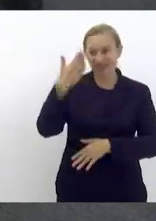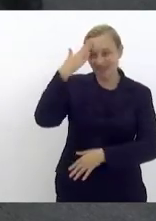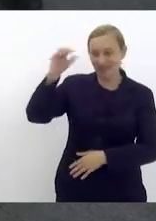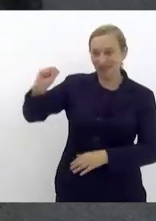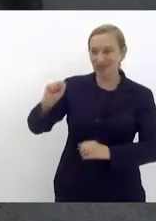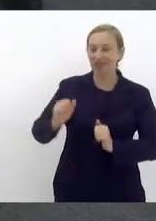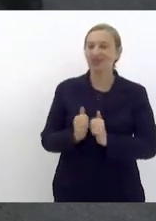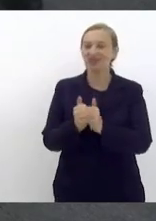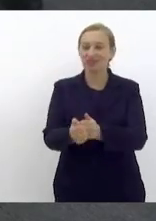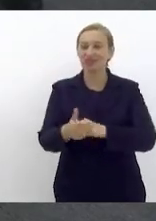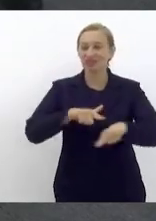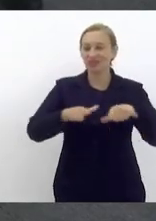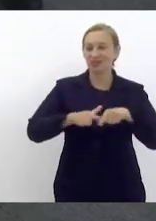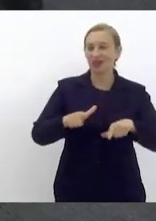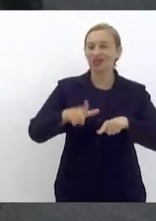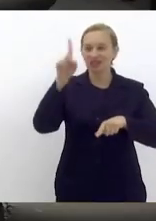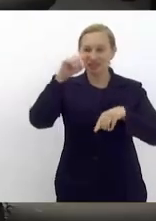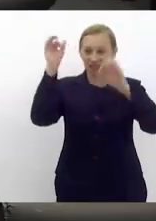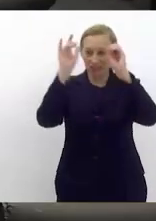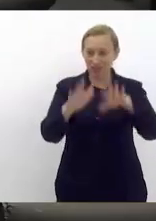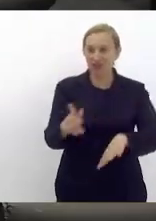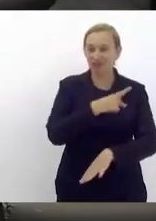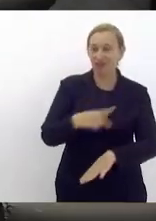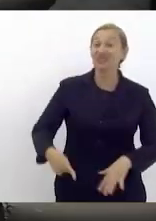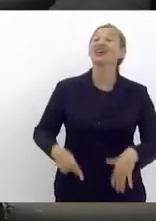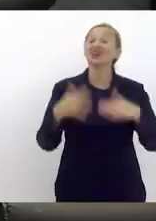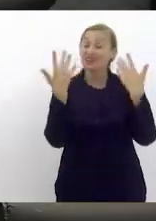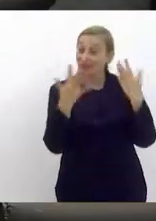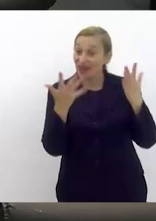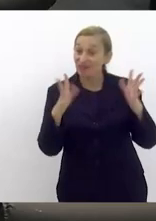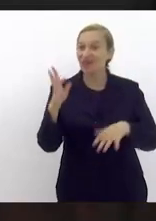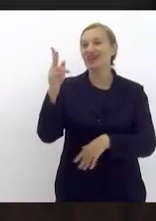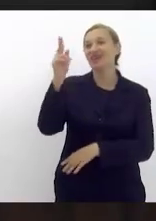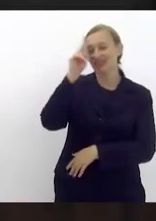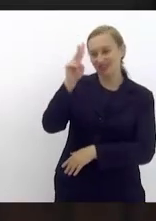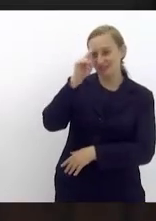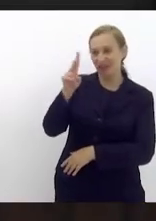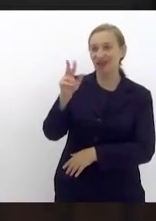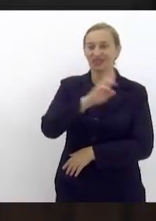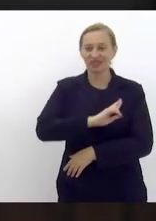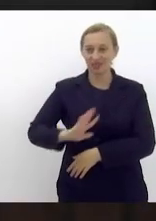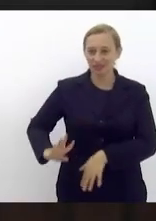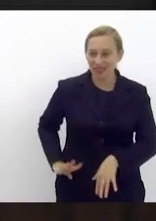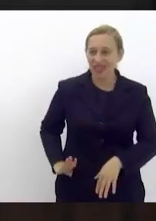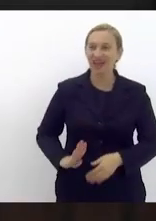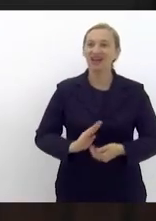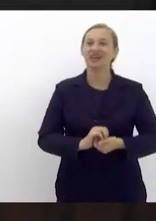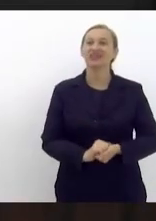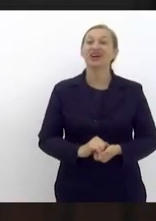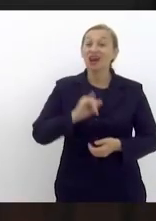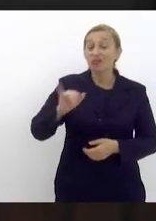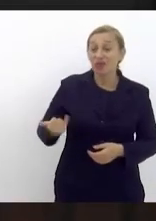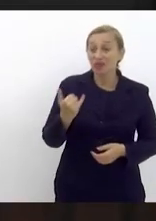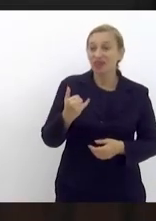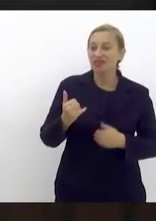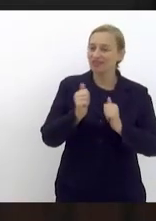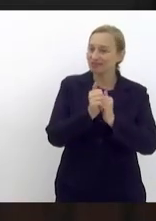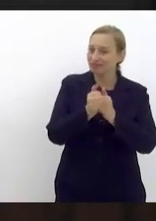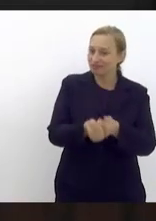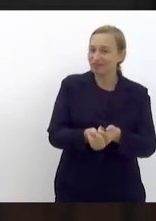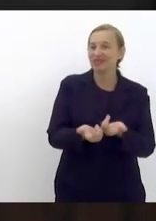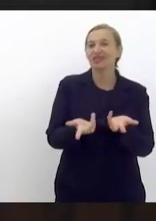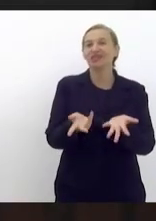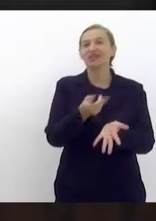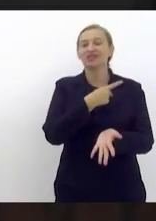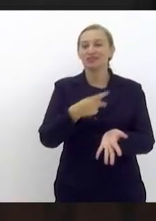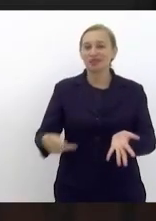trabalhos. Deus abençoe o nosso presidente. Um abraço. Bem lembrado. Parabéns ao nosso presidente Rodrigo Bacelar. Aproveitando a carona, a presidência tem